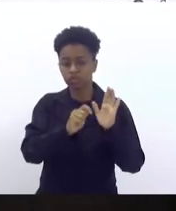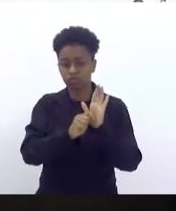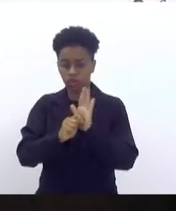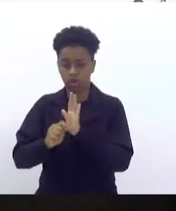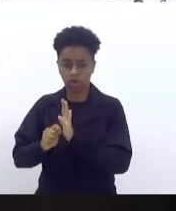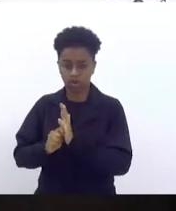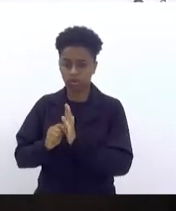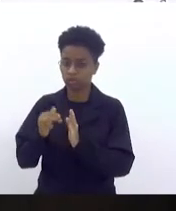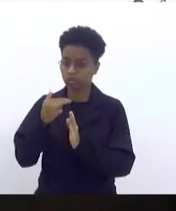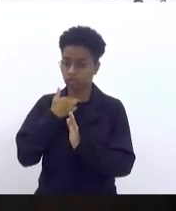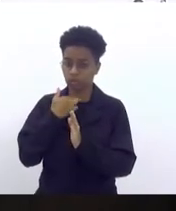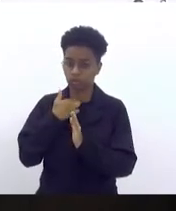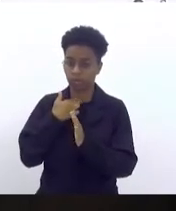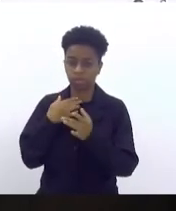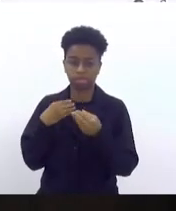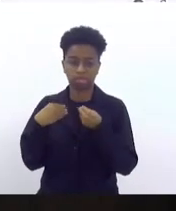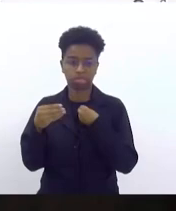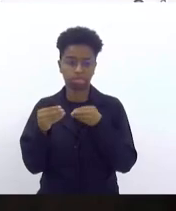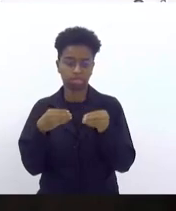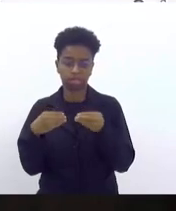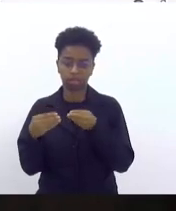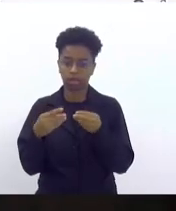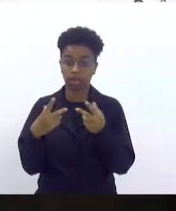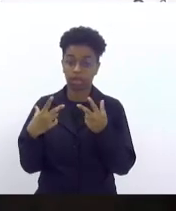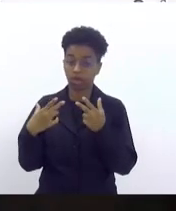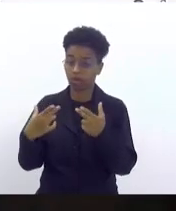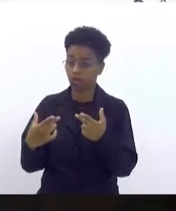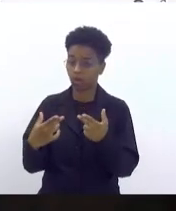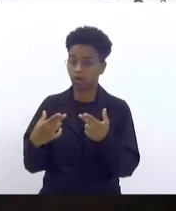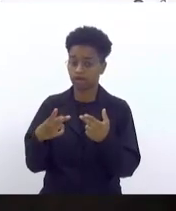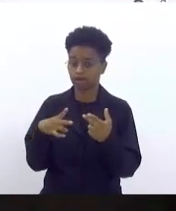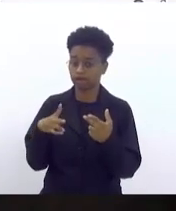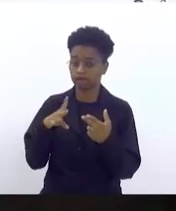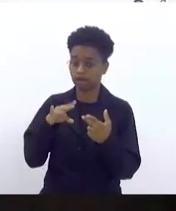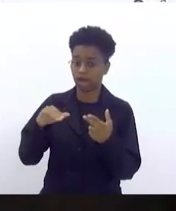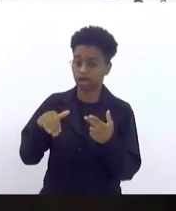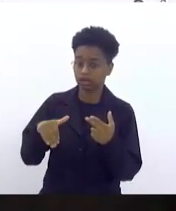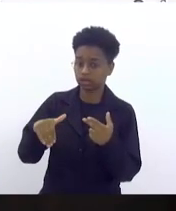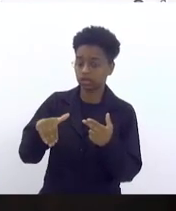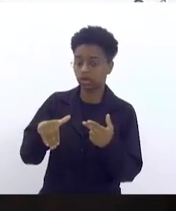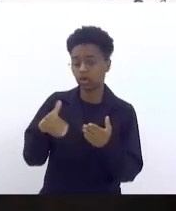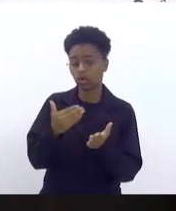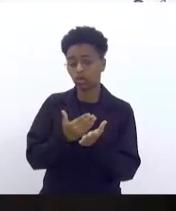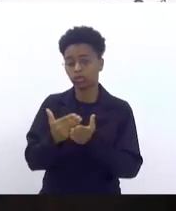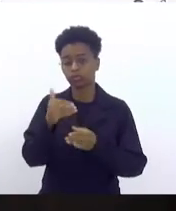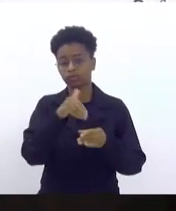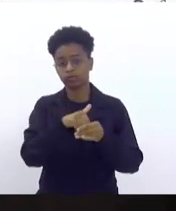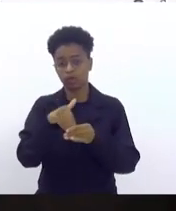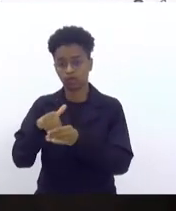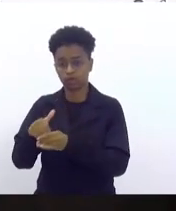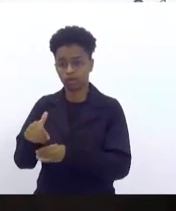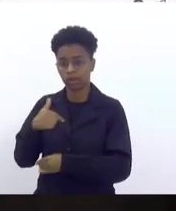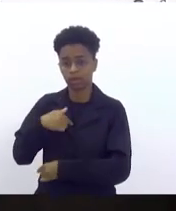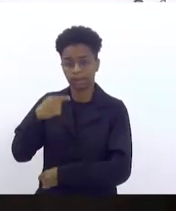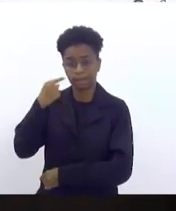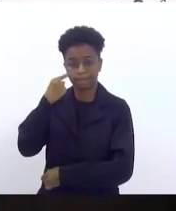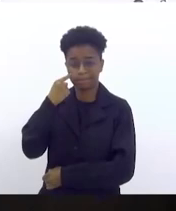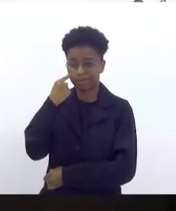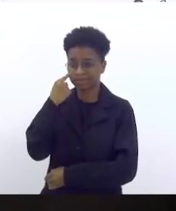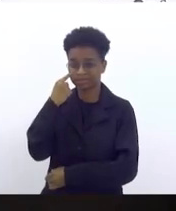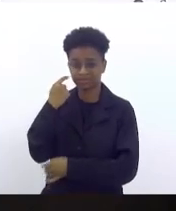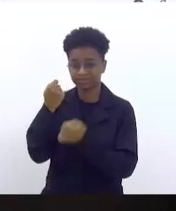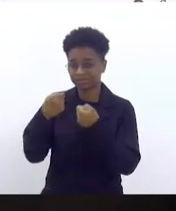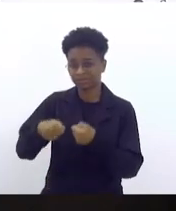sejam afrouxadas como está previsto para recomeçar uma votação que eu penso que não seria